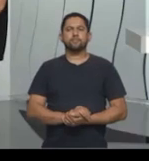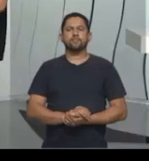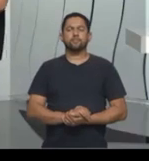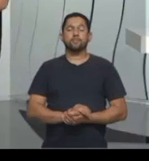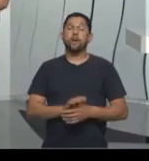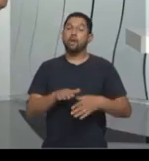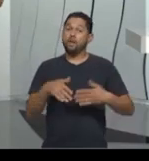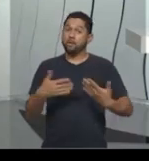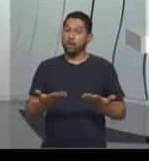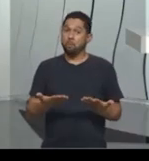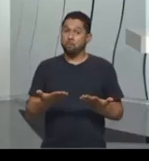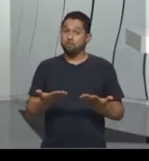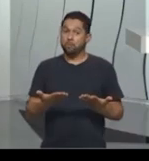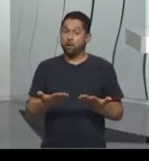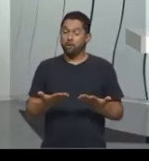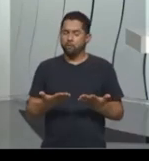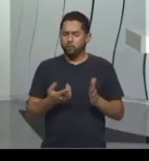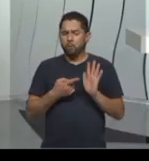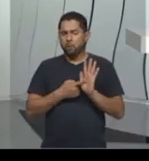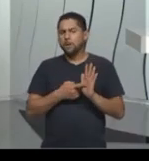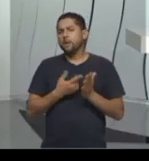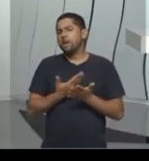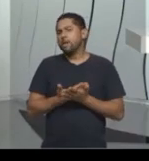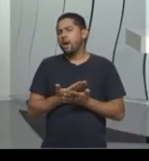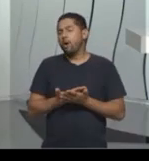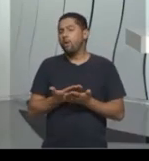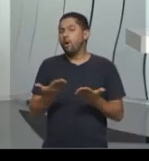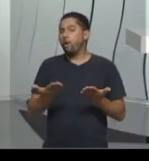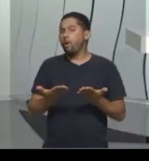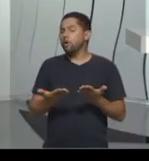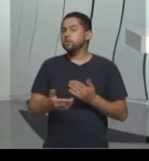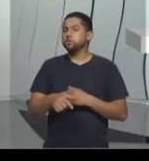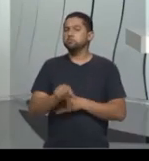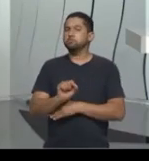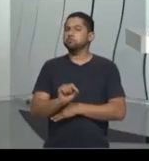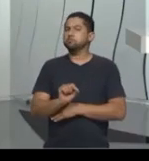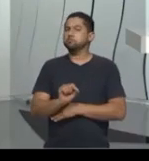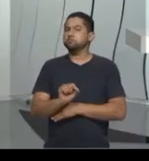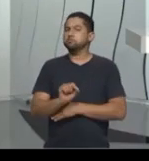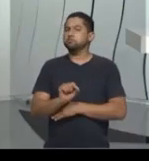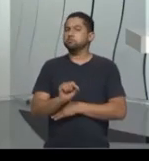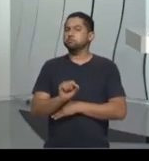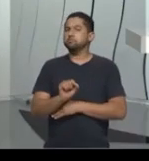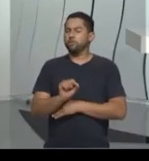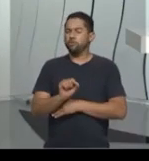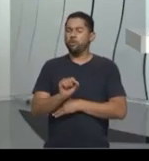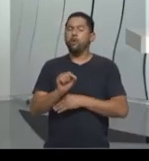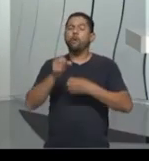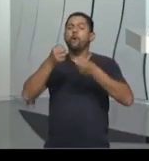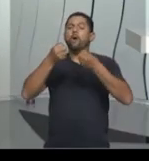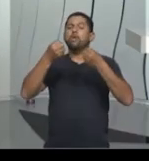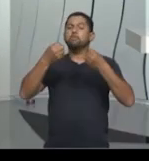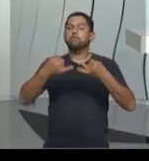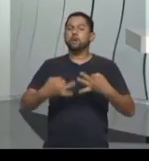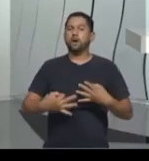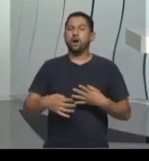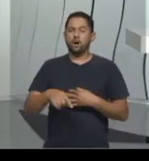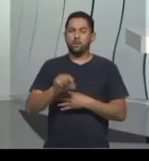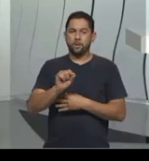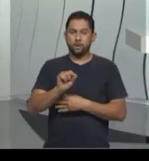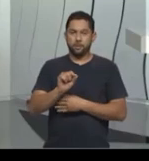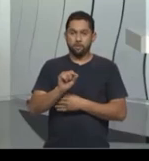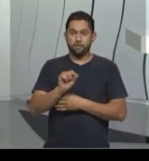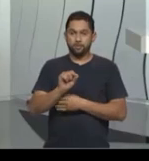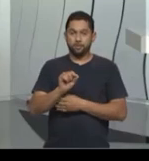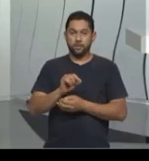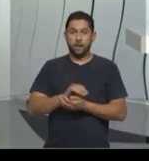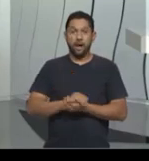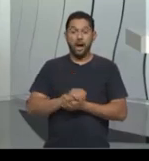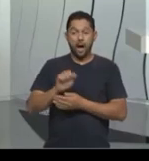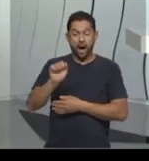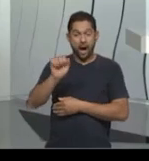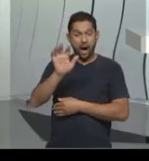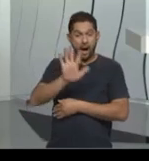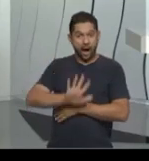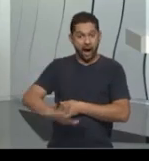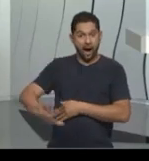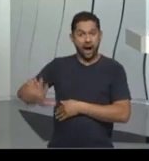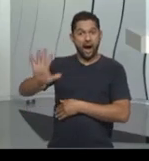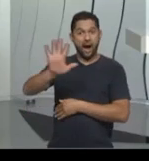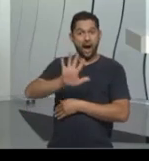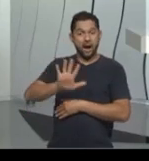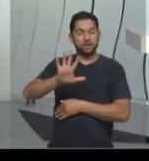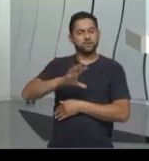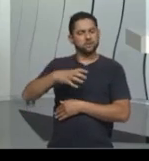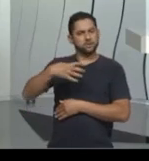O que nós iremos trazer para a aula de hoje? O que nós vamos aqui abordar, A área de ciências cartográficas é uma área